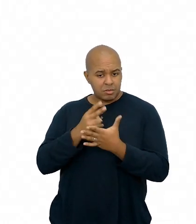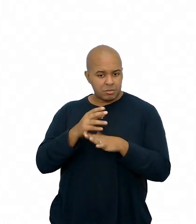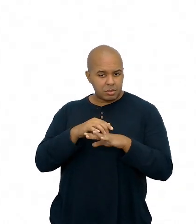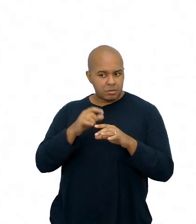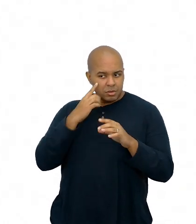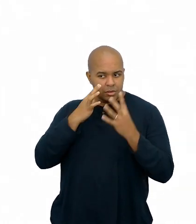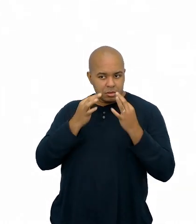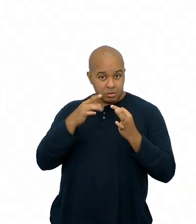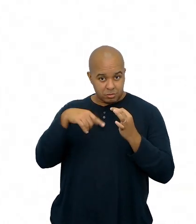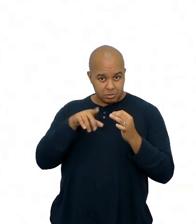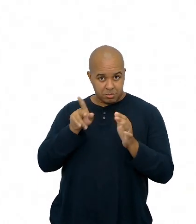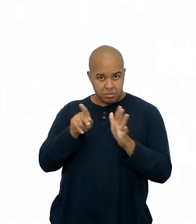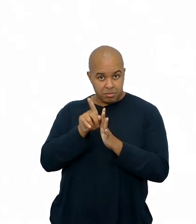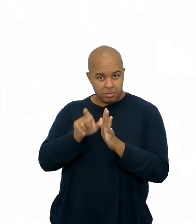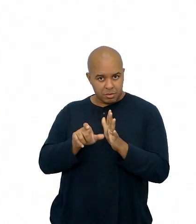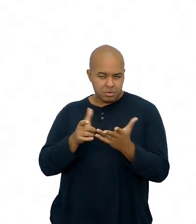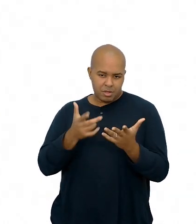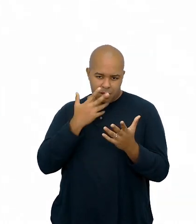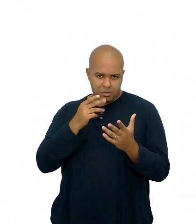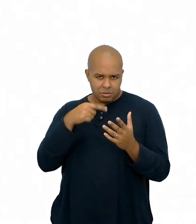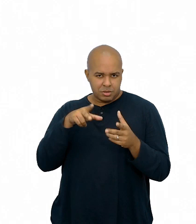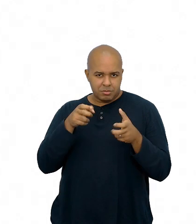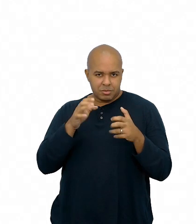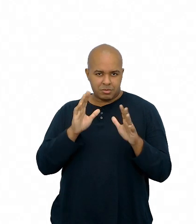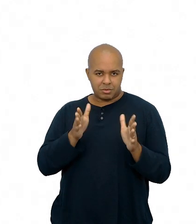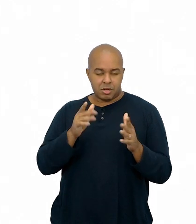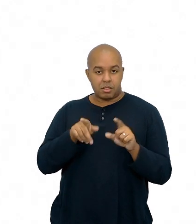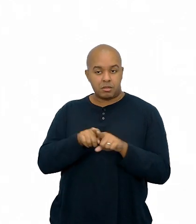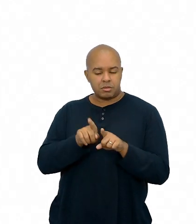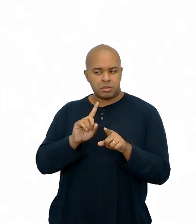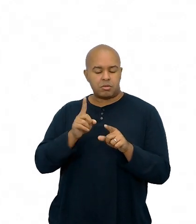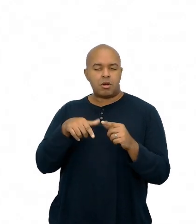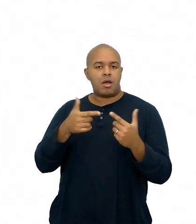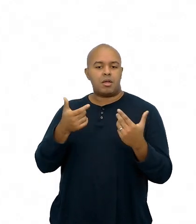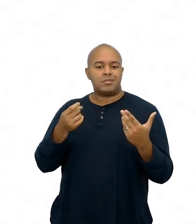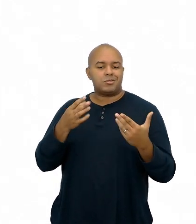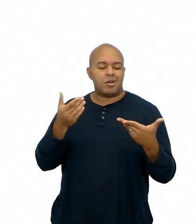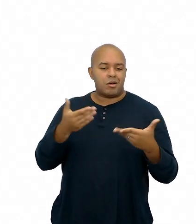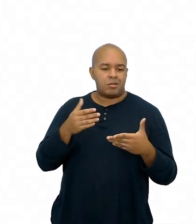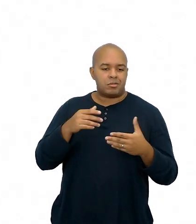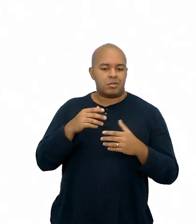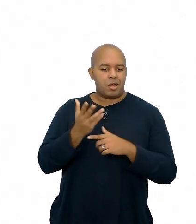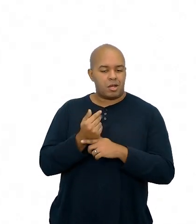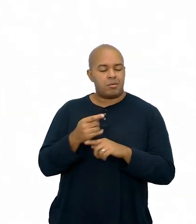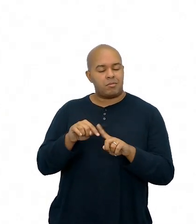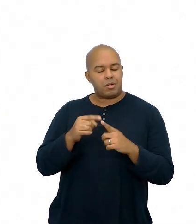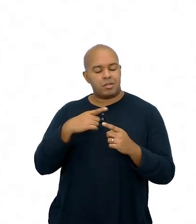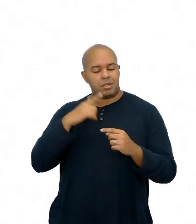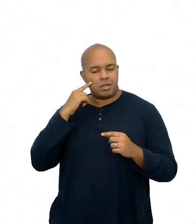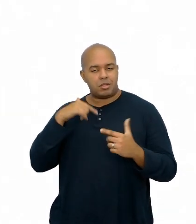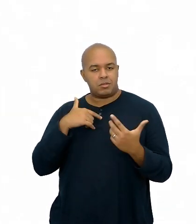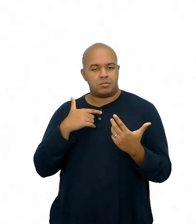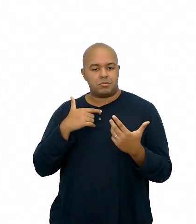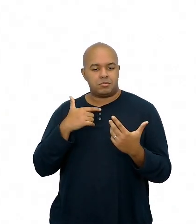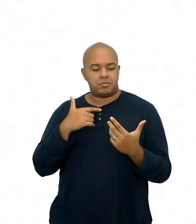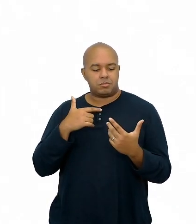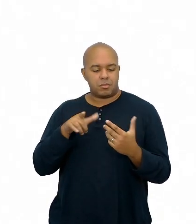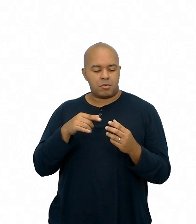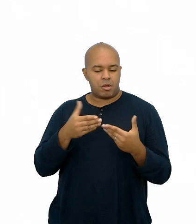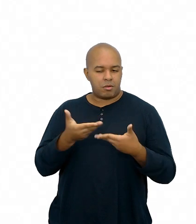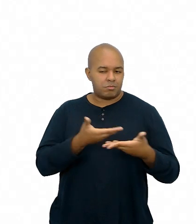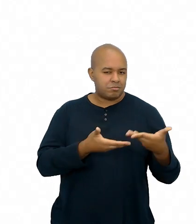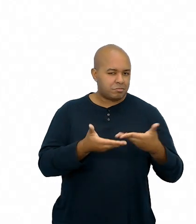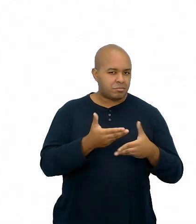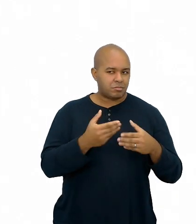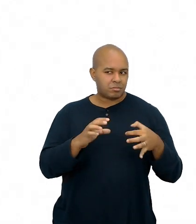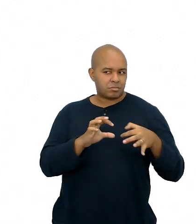atenção de vocês para isso, né, acho que vocês já perceberam, não é de álgebra, mas existe essa interrelação,